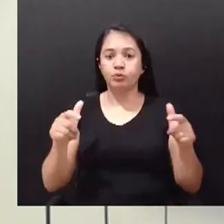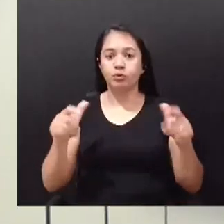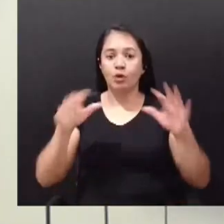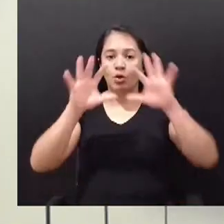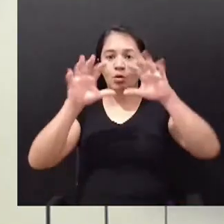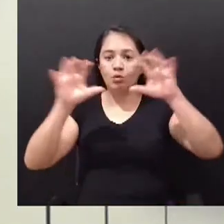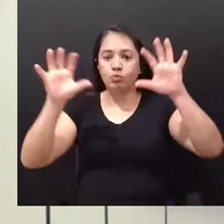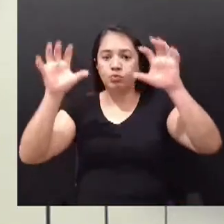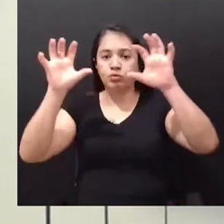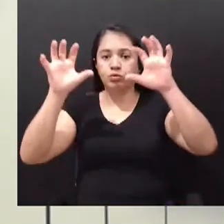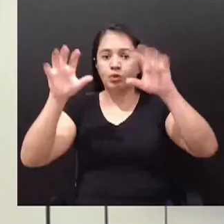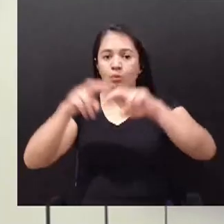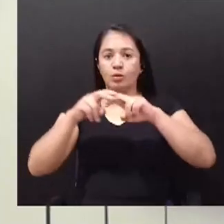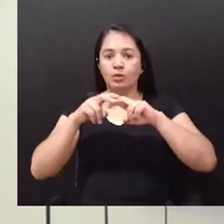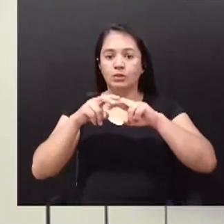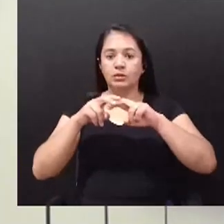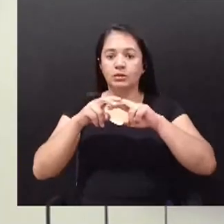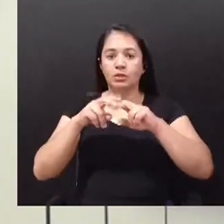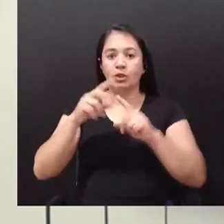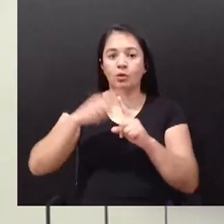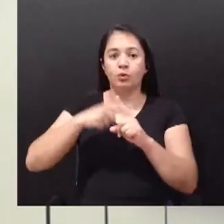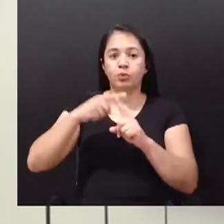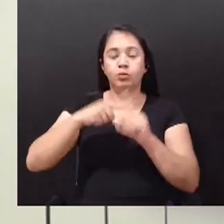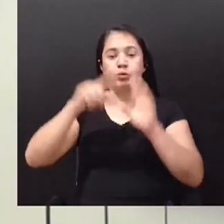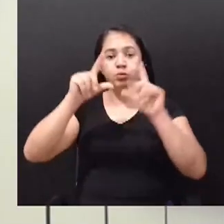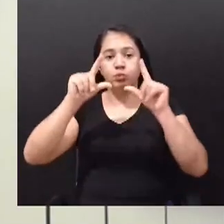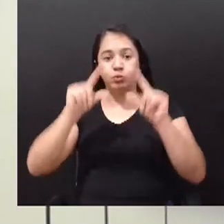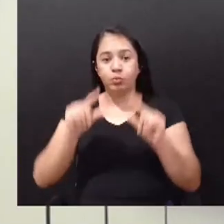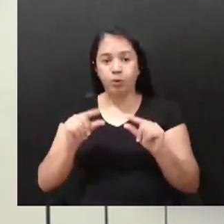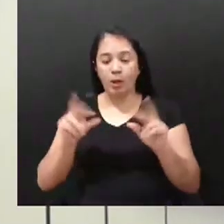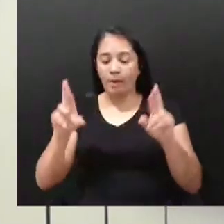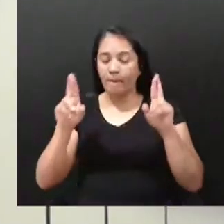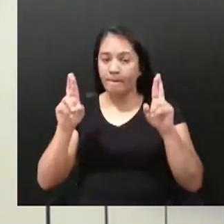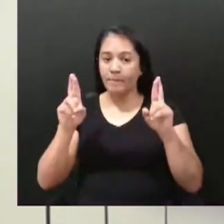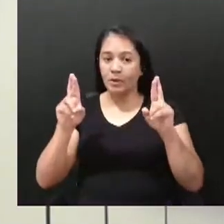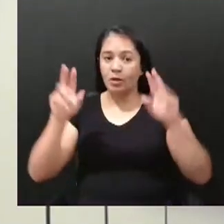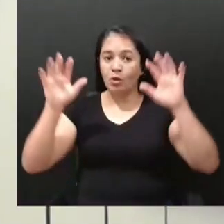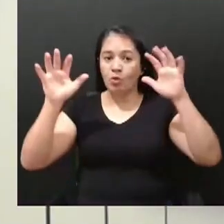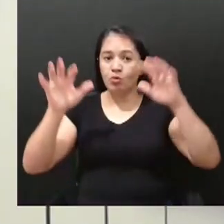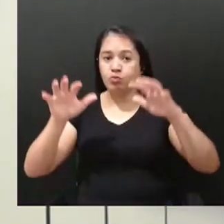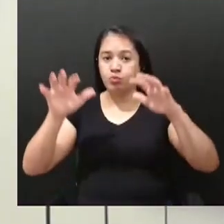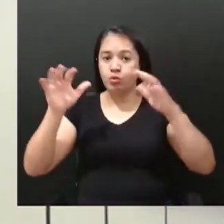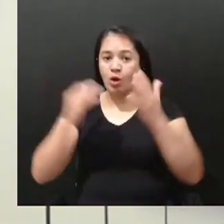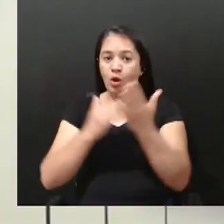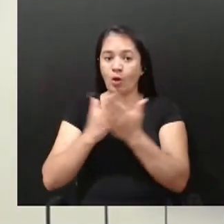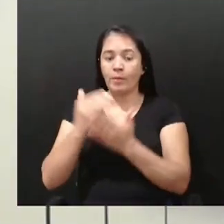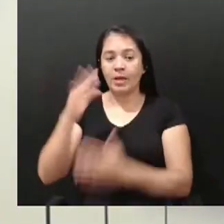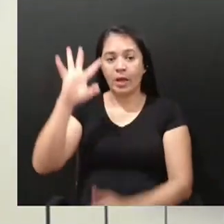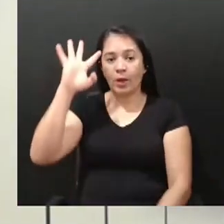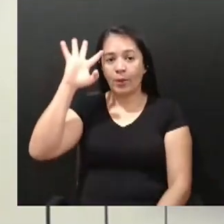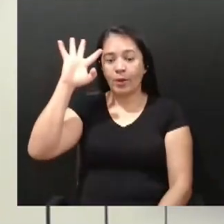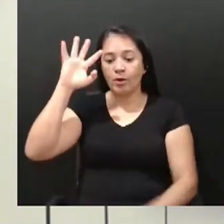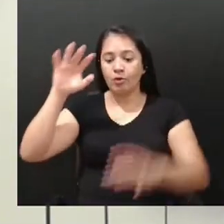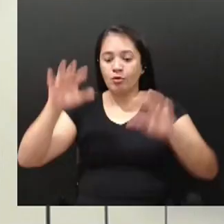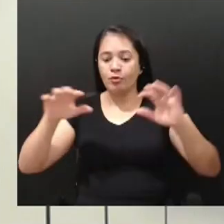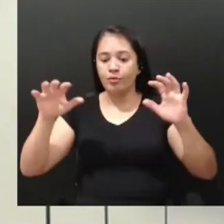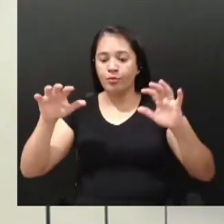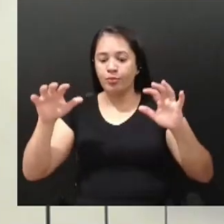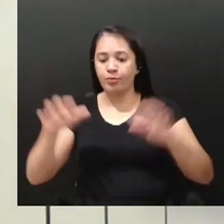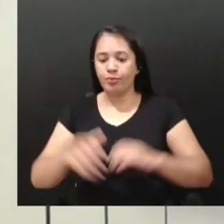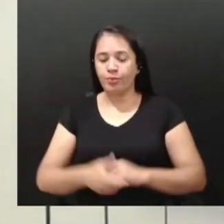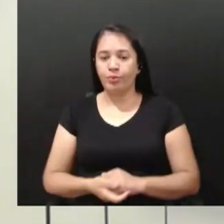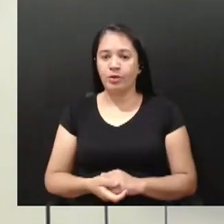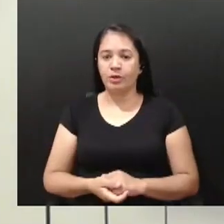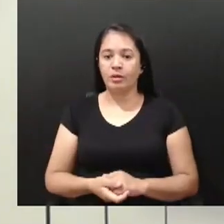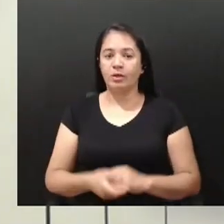na temperatura. Expectativa de chuva a partir de quarta-feira, no meio da semana, para aliviar esta secura